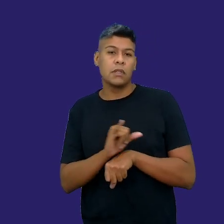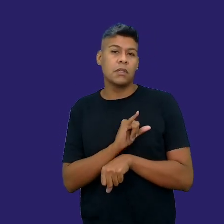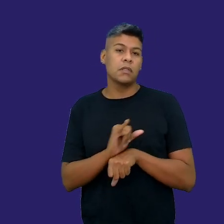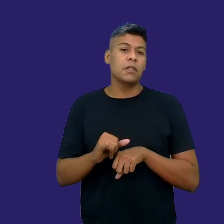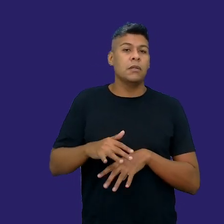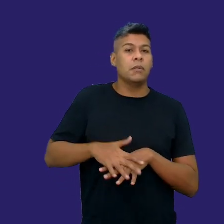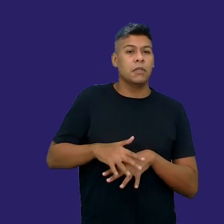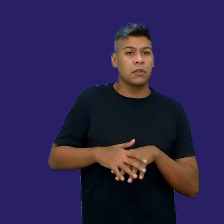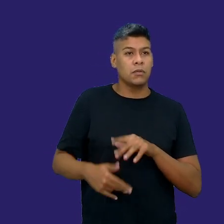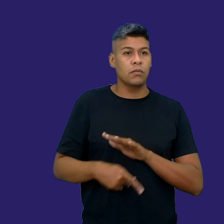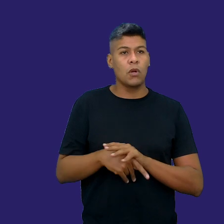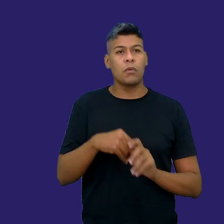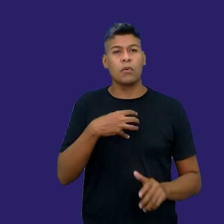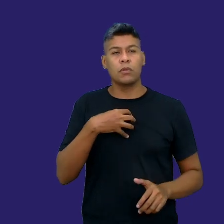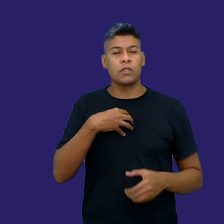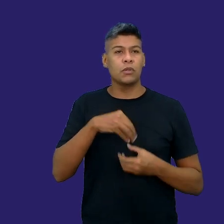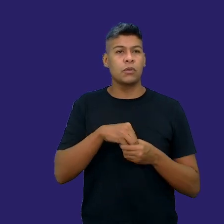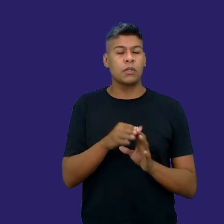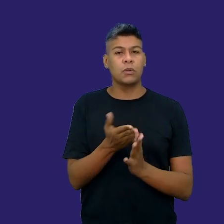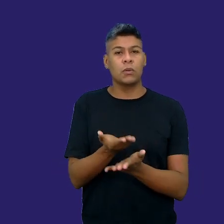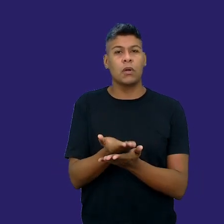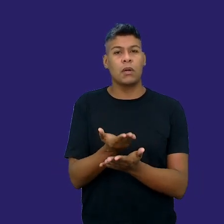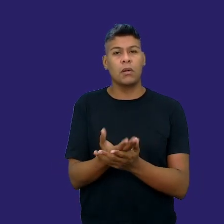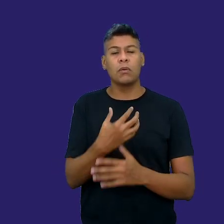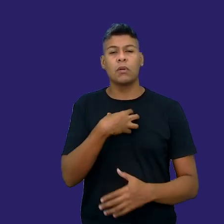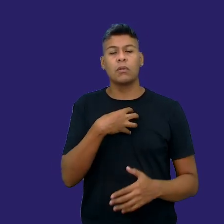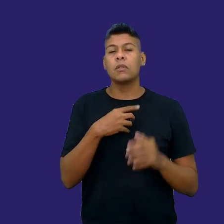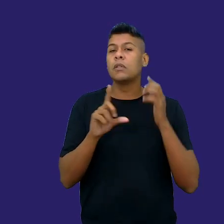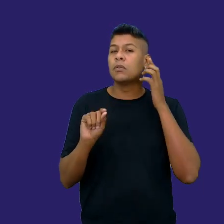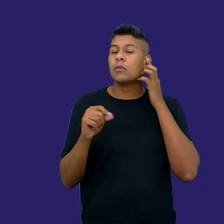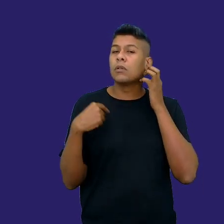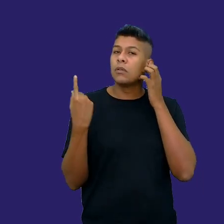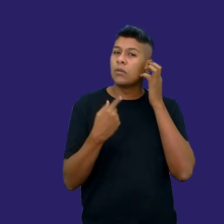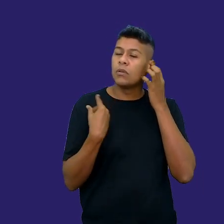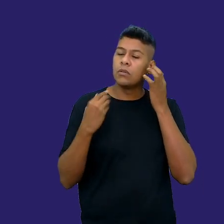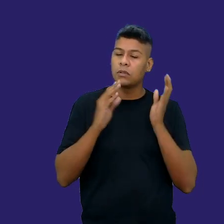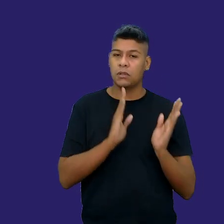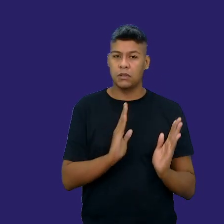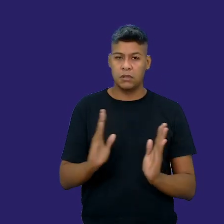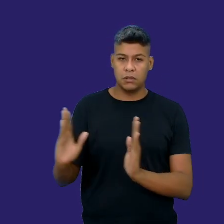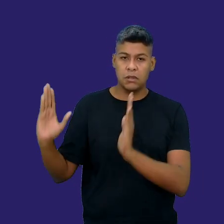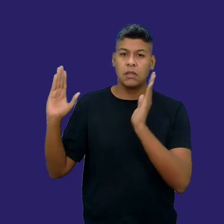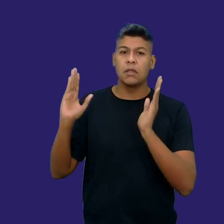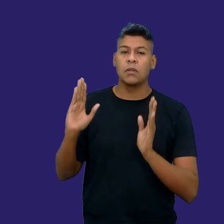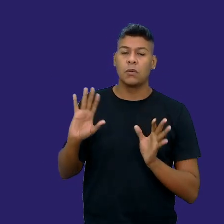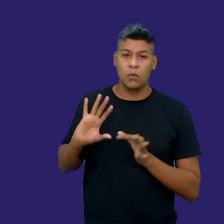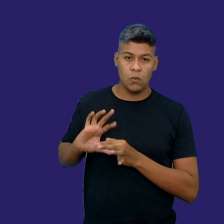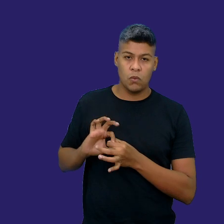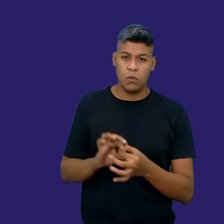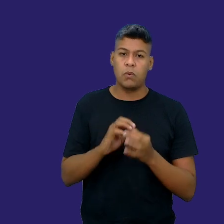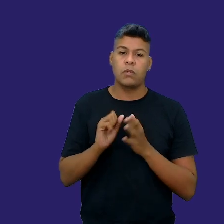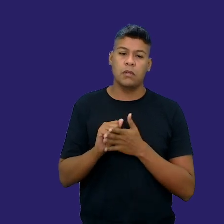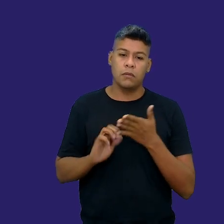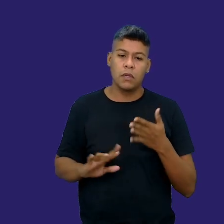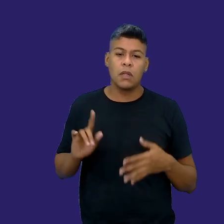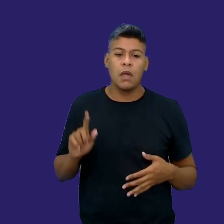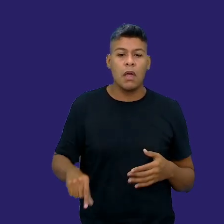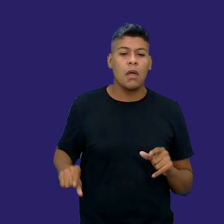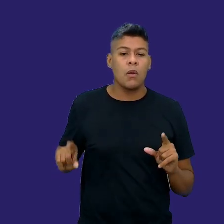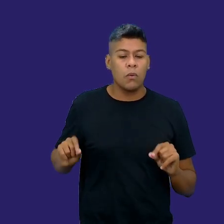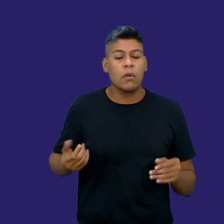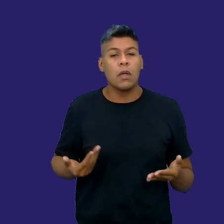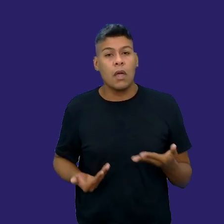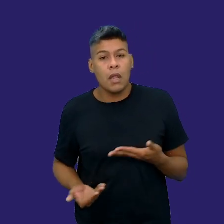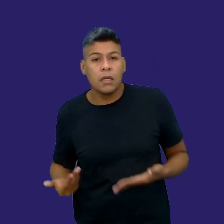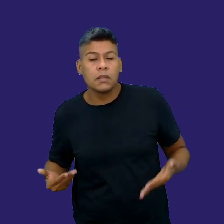matemática para o contexto da sala de aula, para o contexto aqui da nossa sequência de atividade. É realmente fazer a